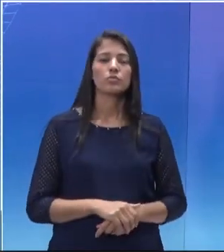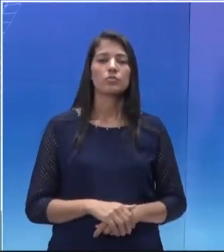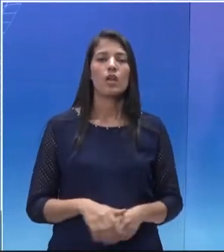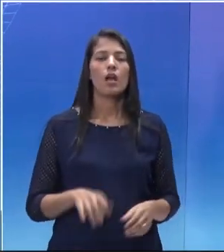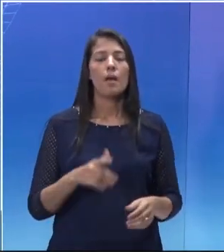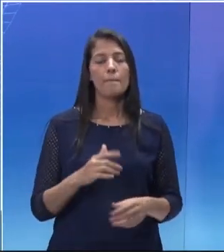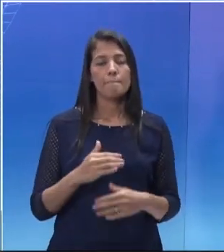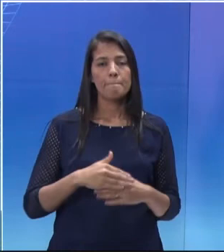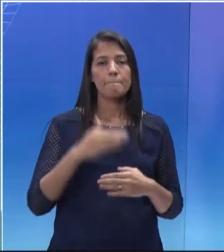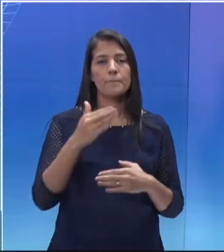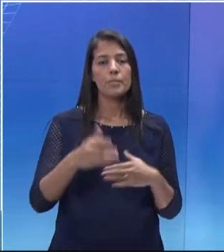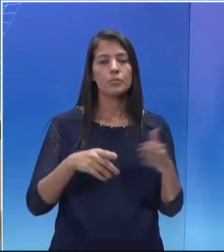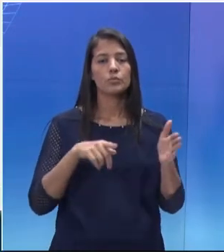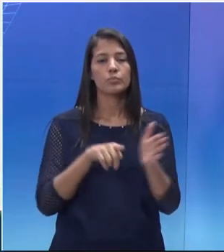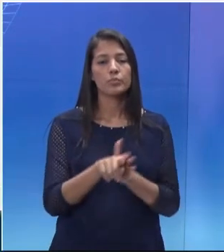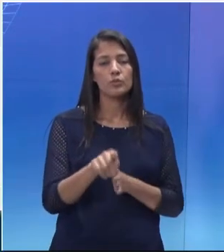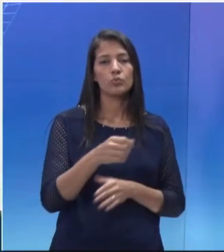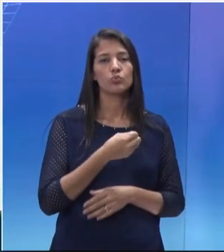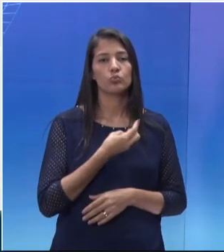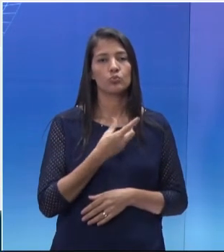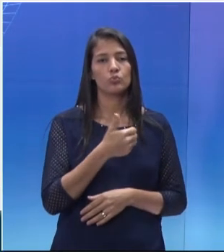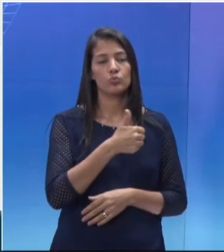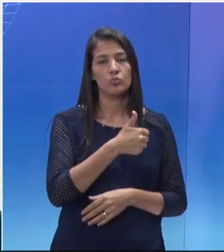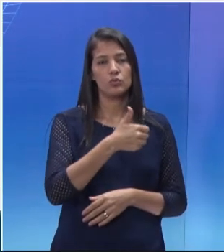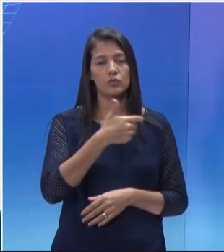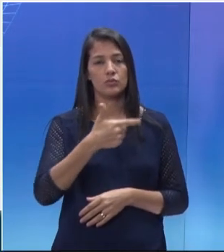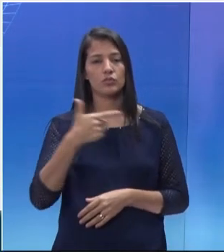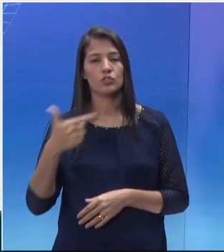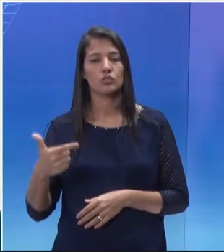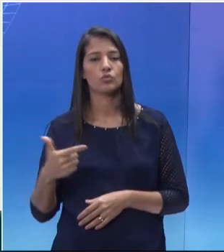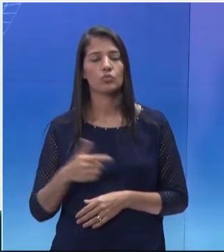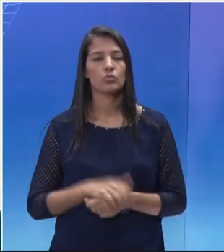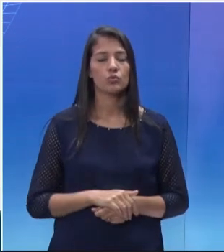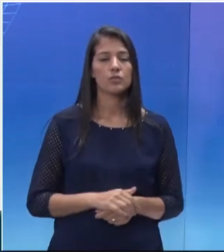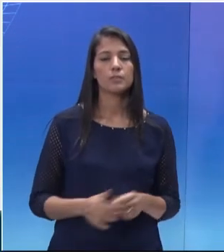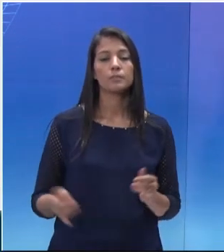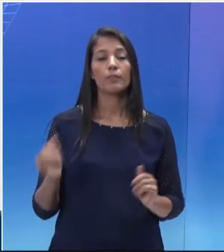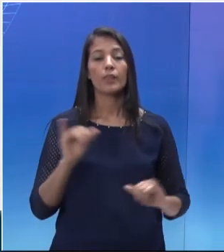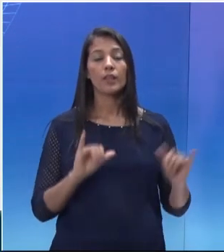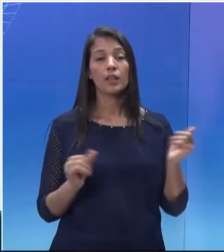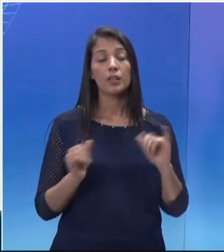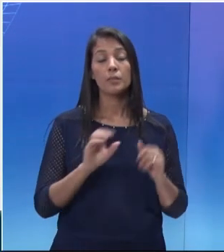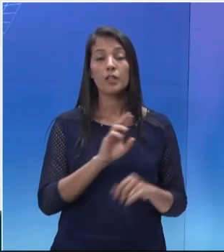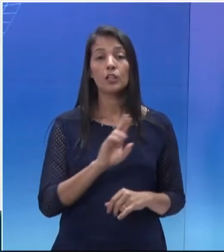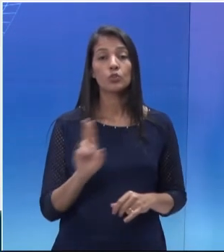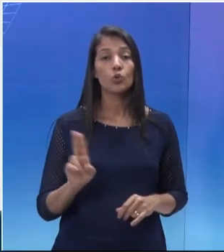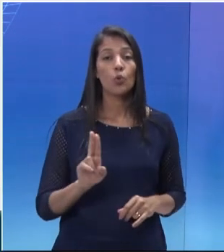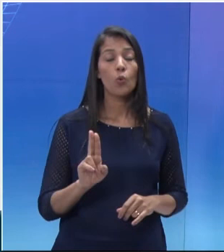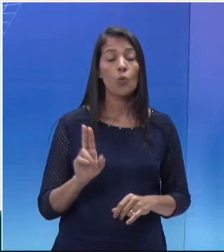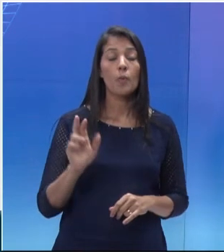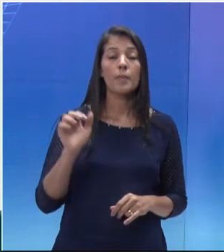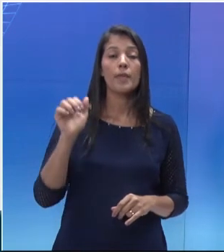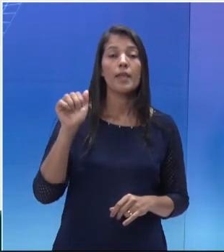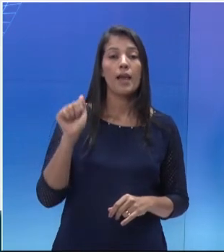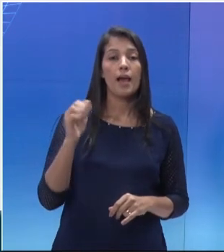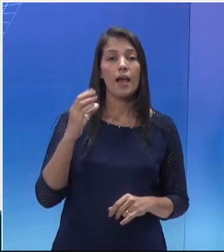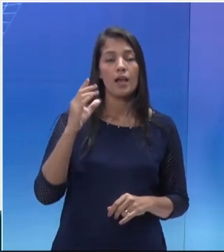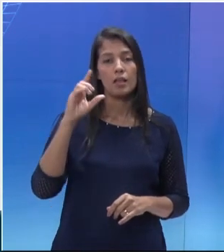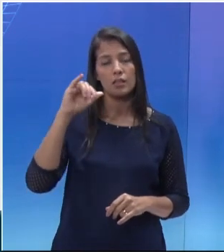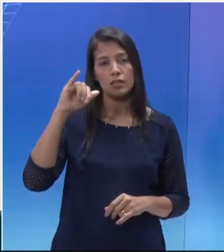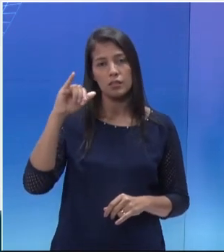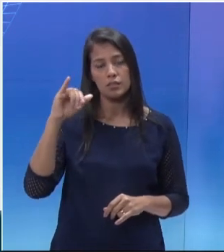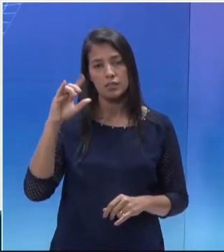então para a nossa próxima questão. Questão 122. O ácido